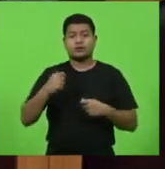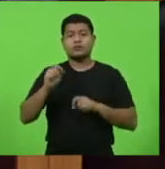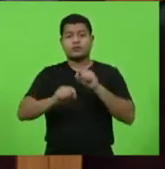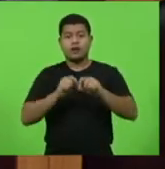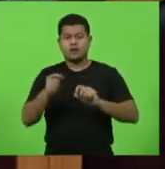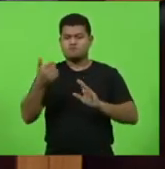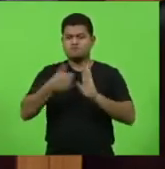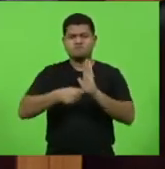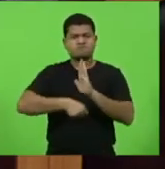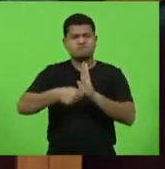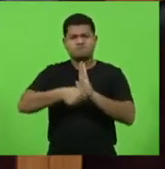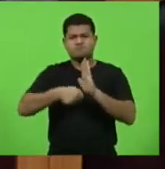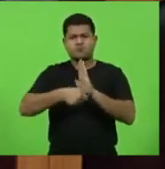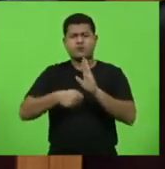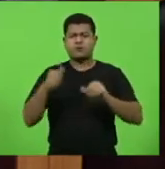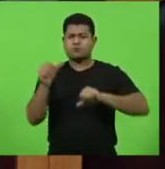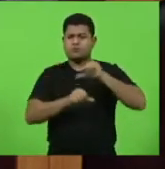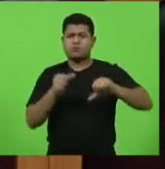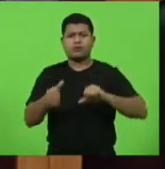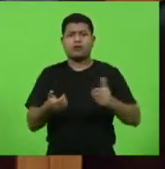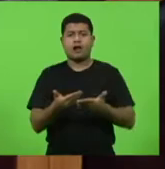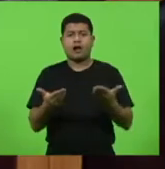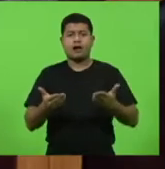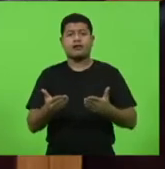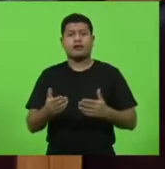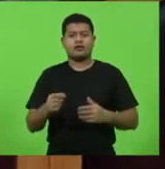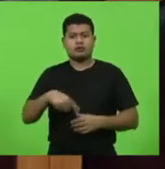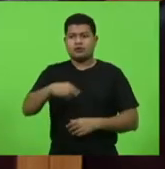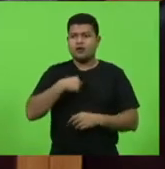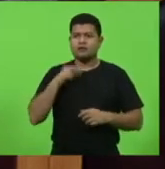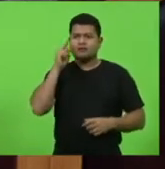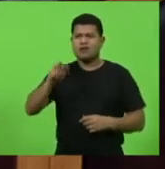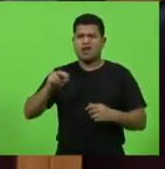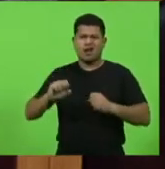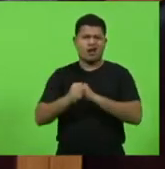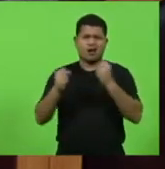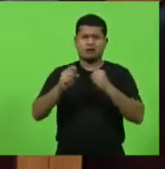transformar indignação em ação. Companheiras e colegas